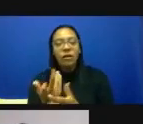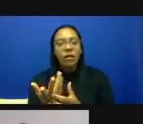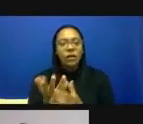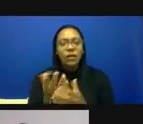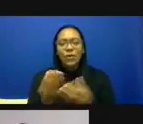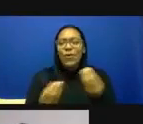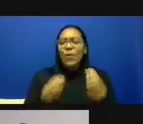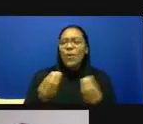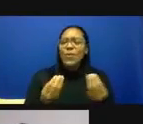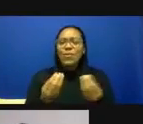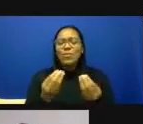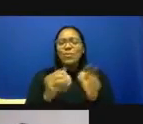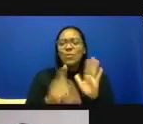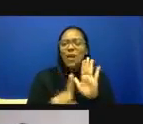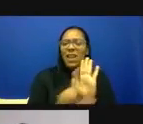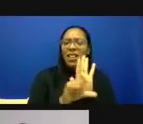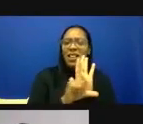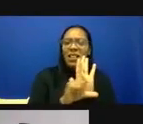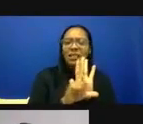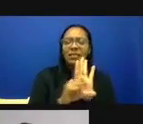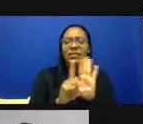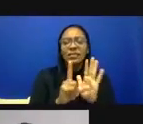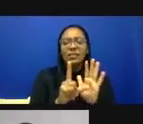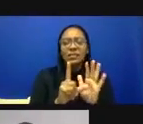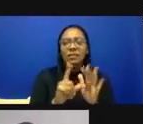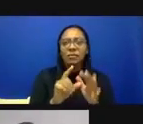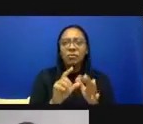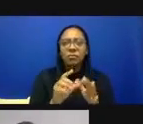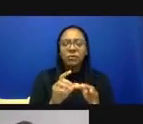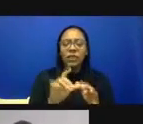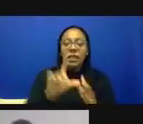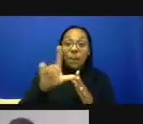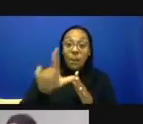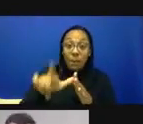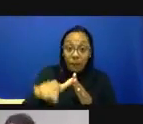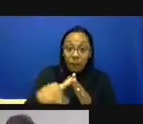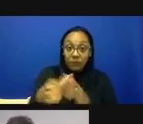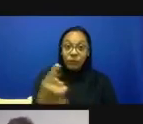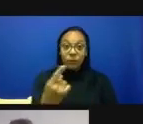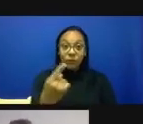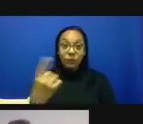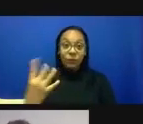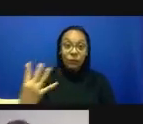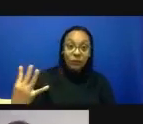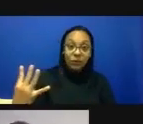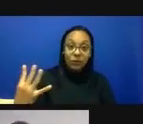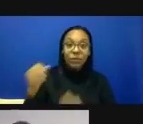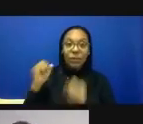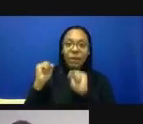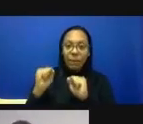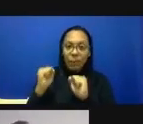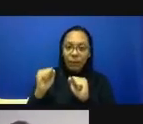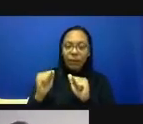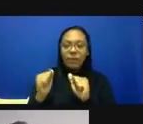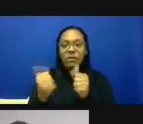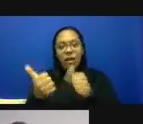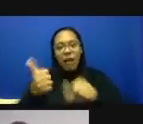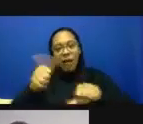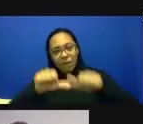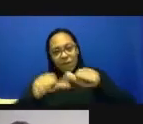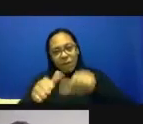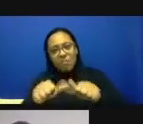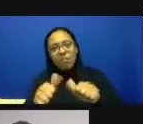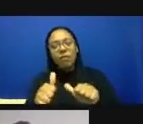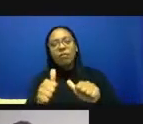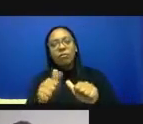na lei ali, que após os 14 anos pode ser avaliado isso, né, a ideia do se a criança,